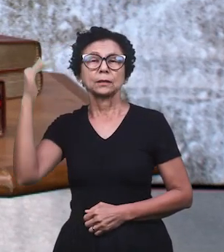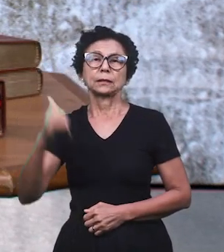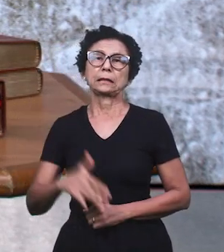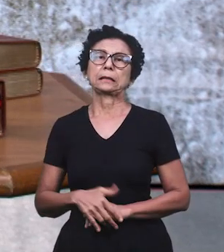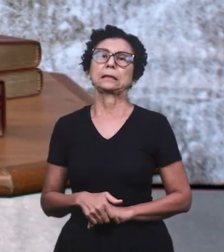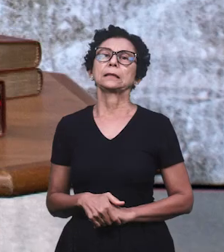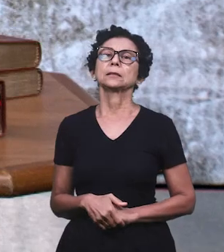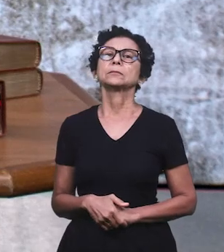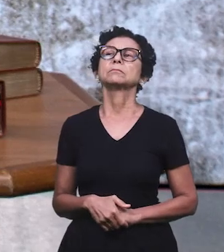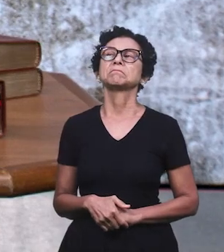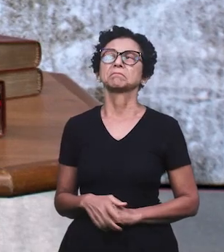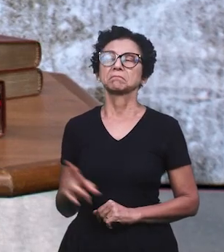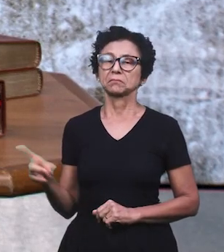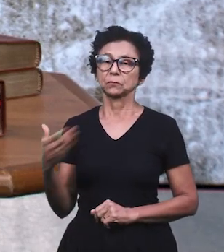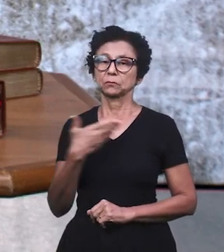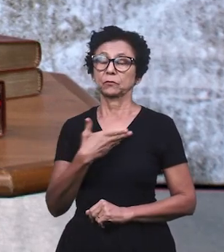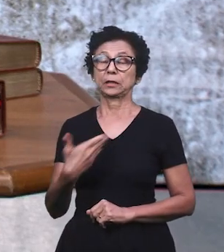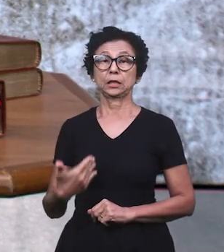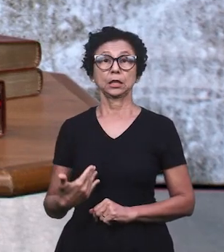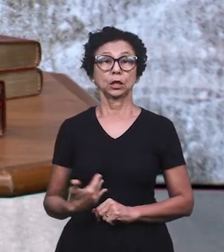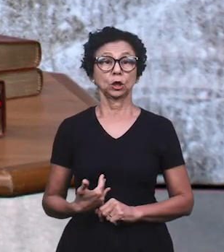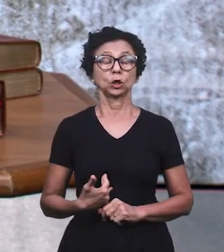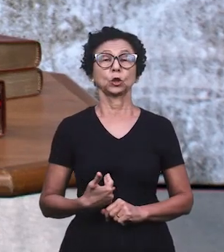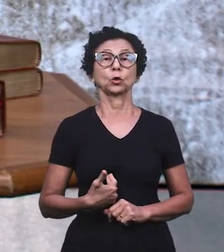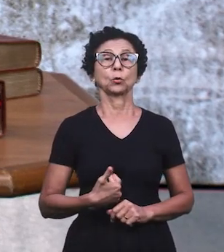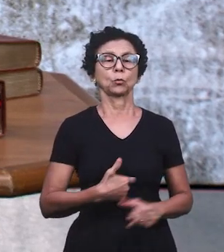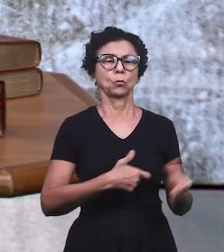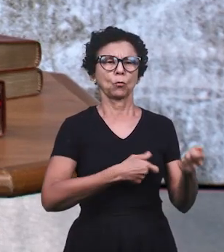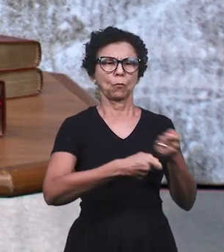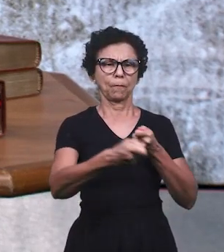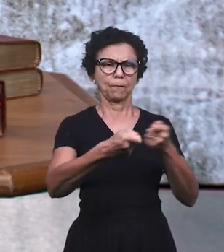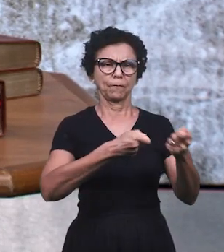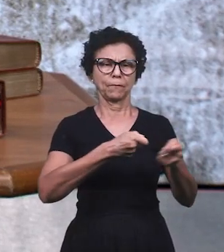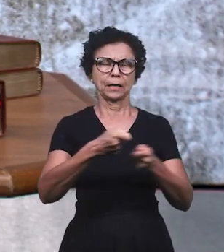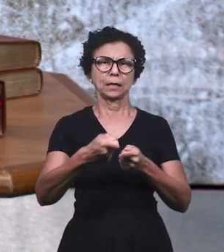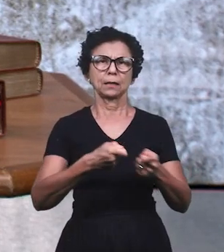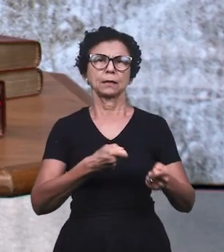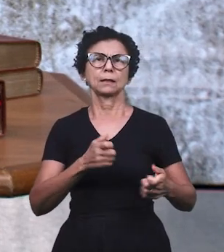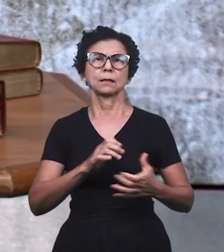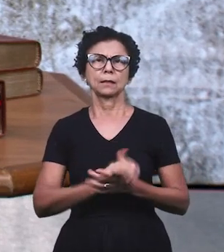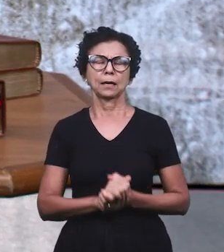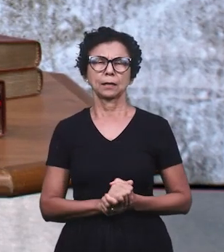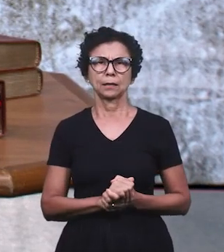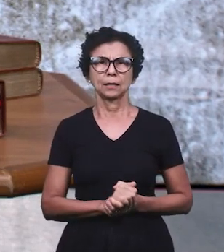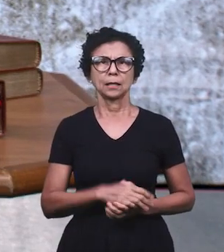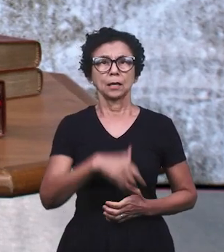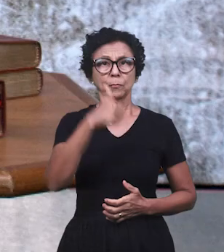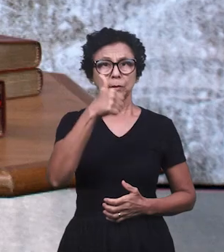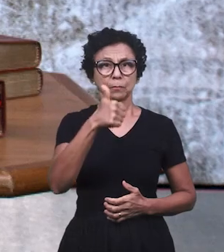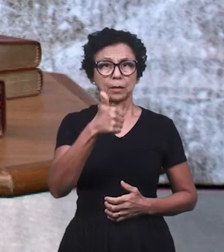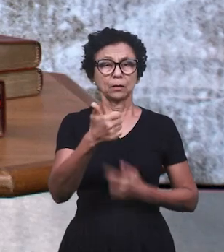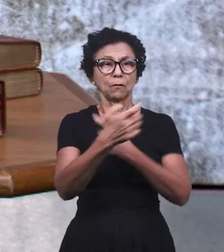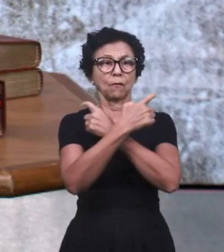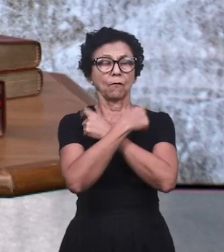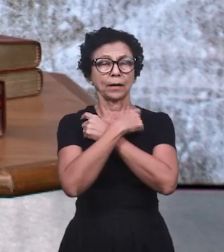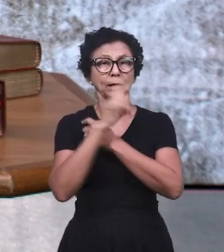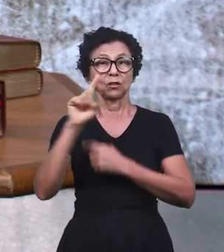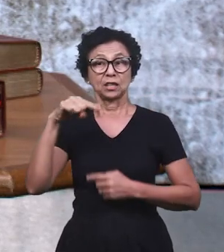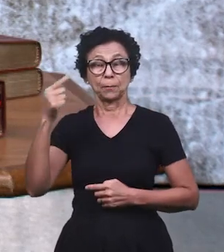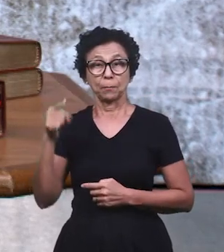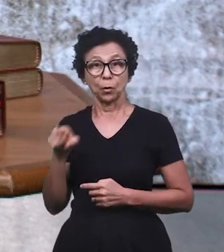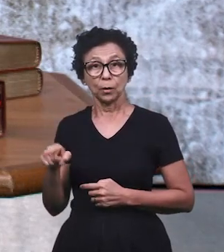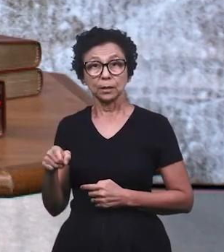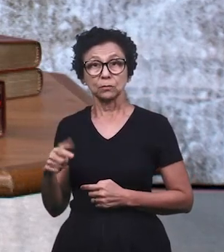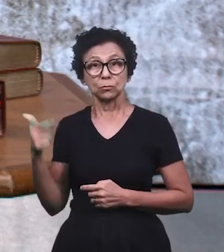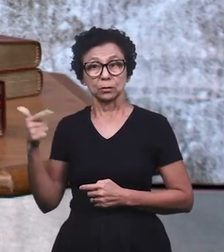levantado como governador do Egito, a segunda autoridade no Egito depois de Faraó. Então vamos dar prosseguimento a